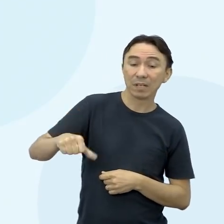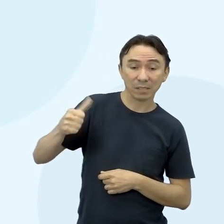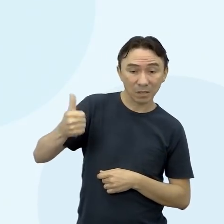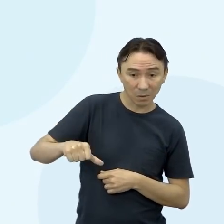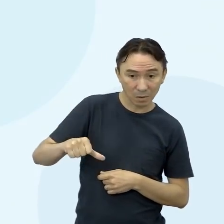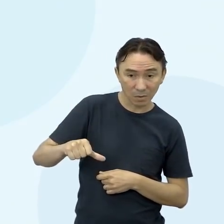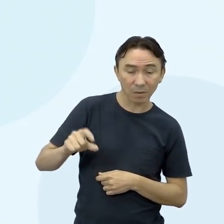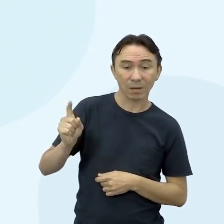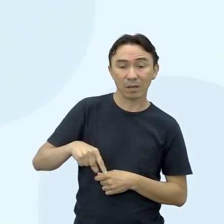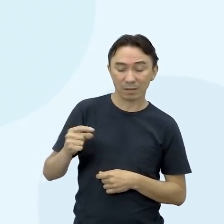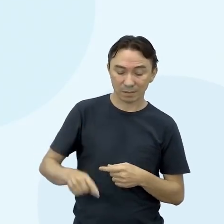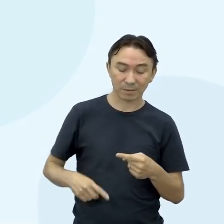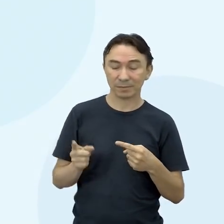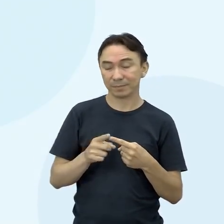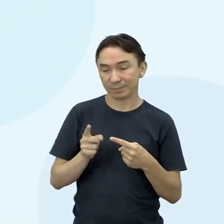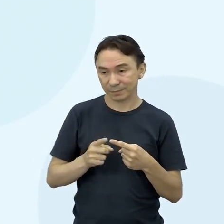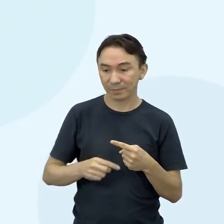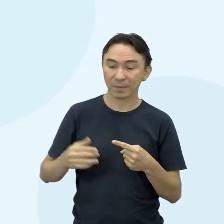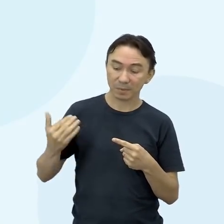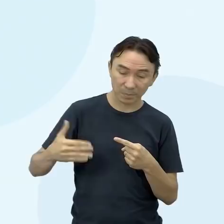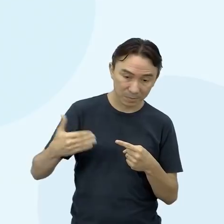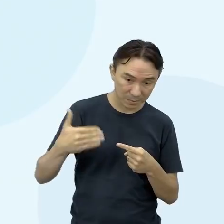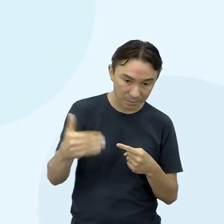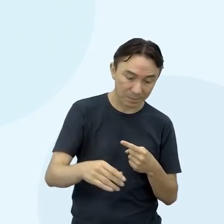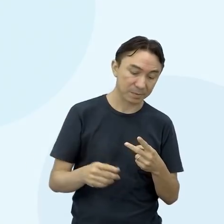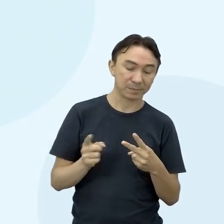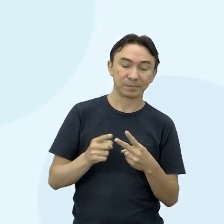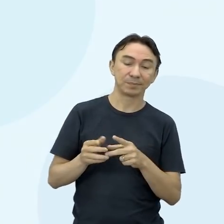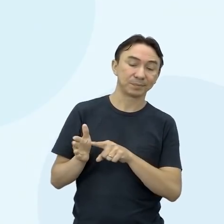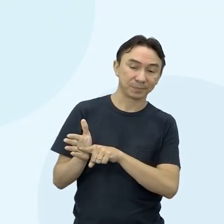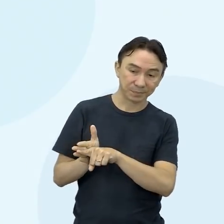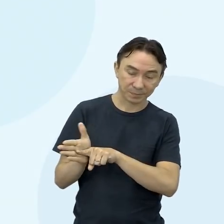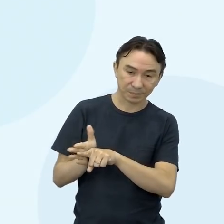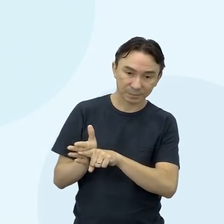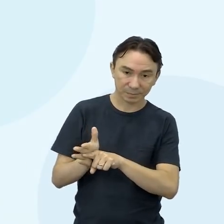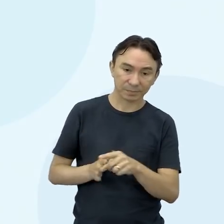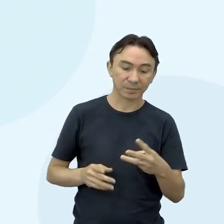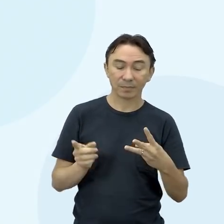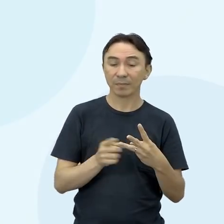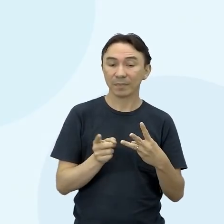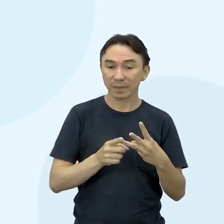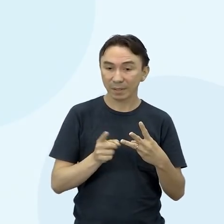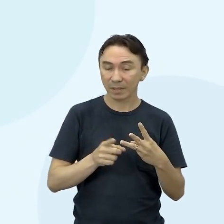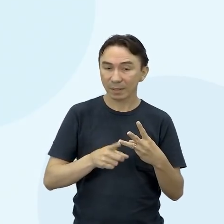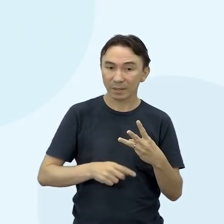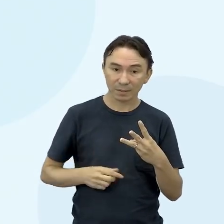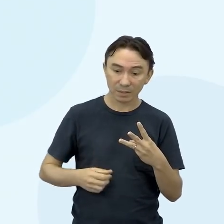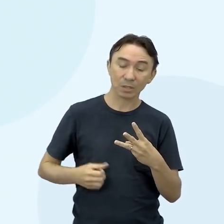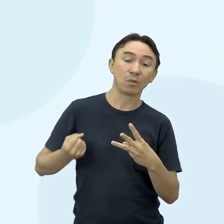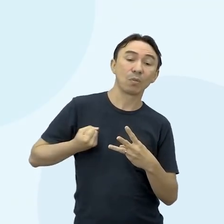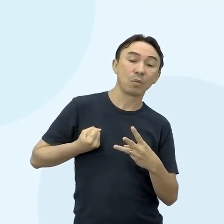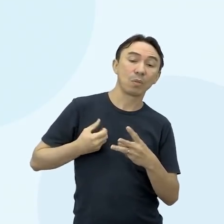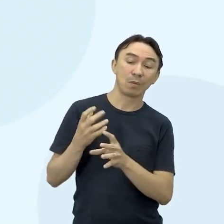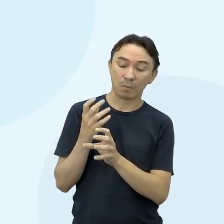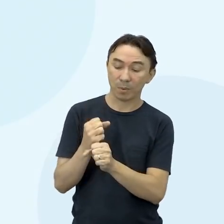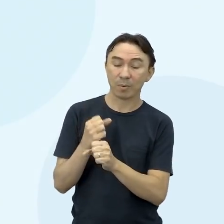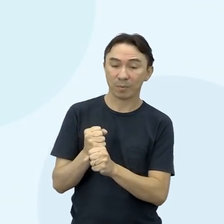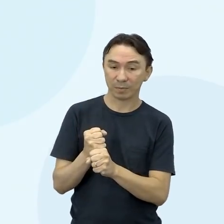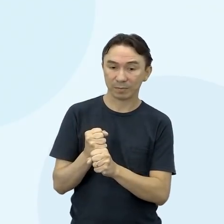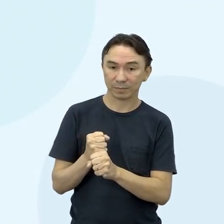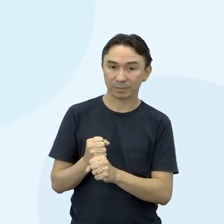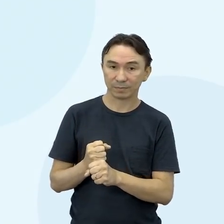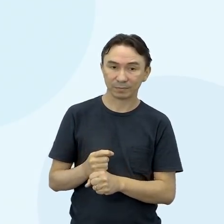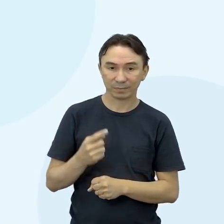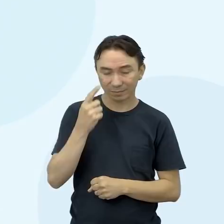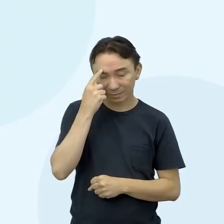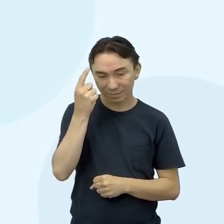avaliação processual, da avaliação diagnóstica e da avaliação final. Isto é, pensando que na introdução